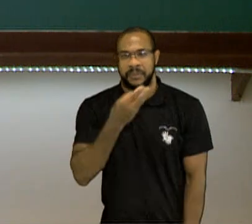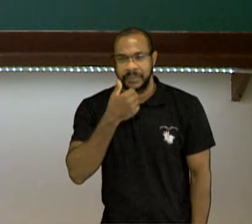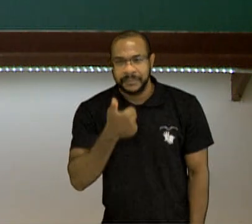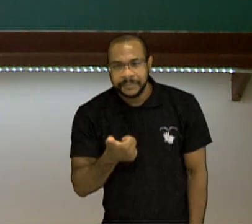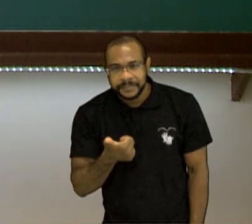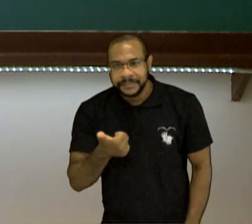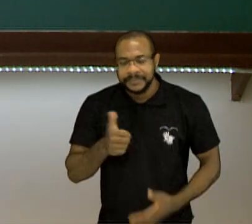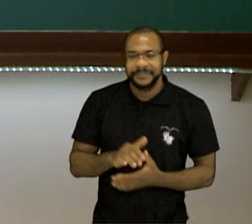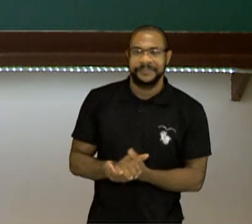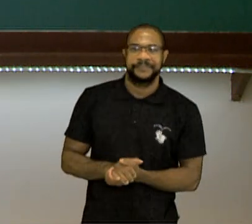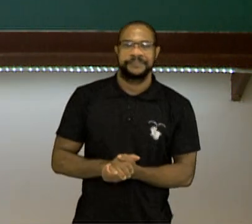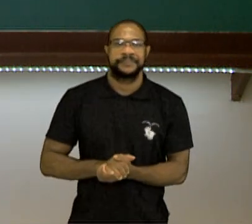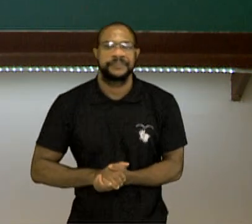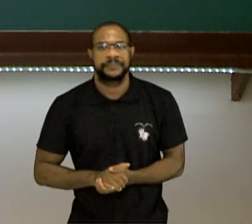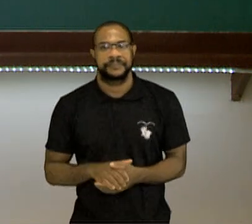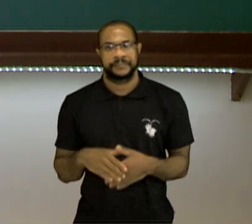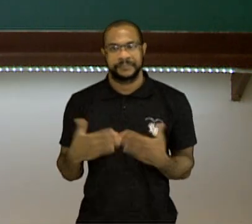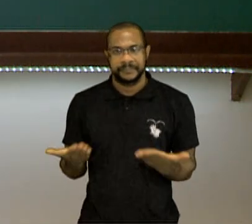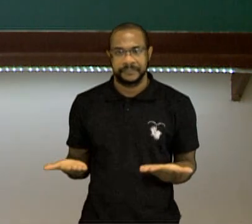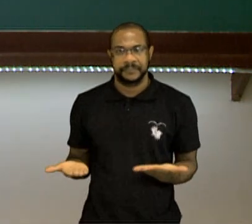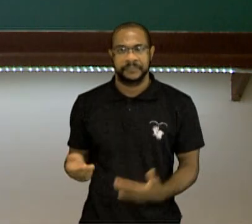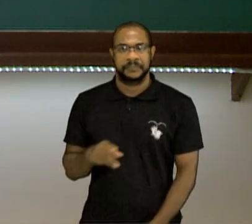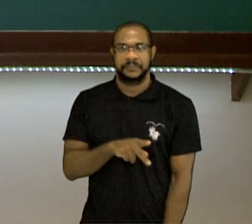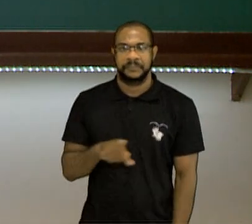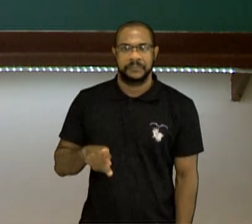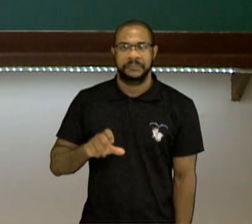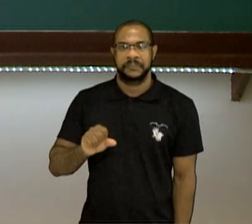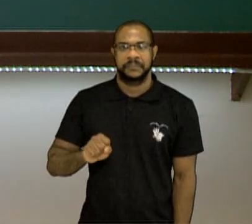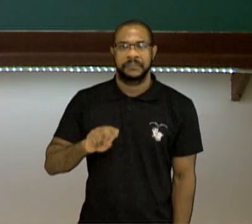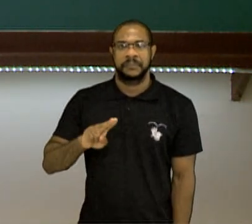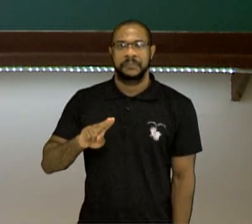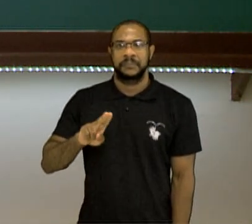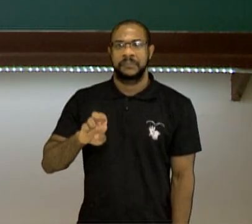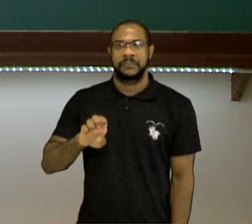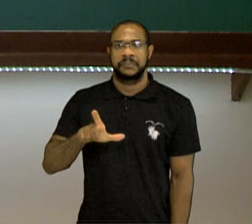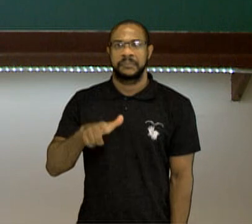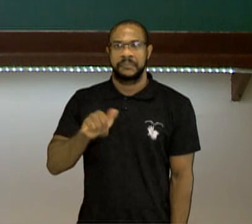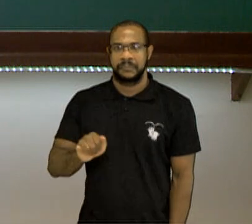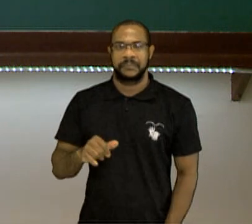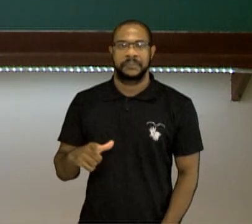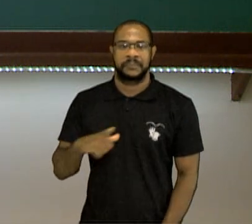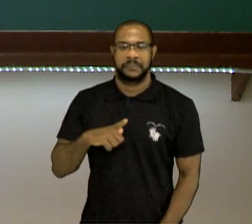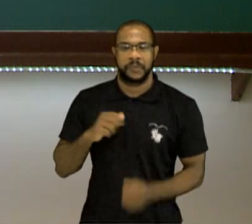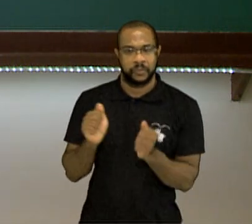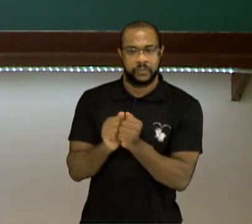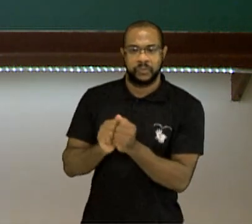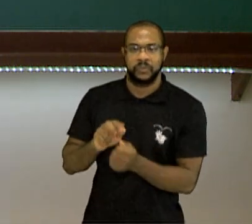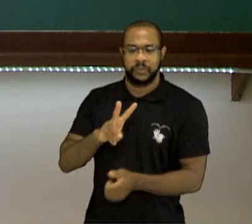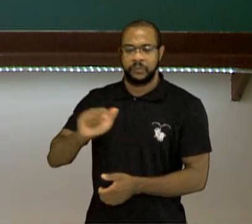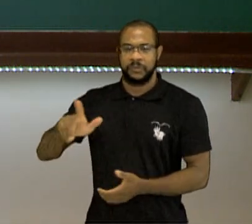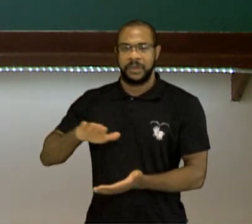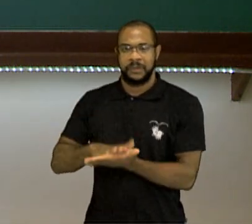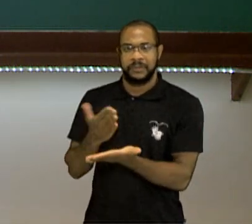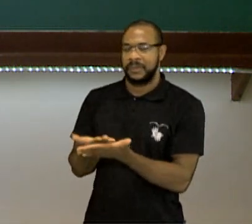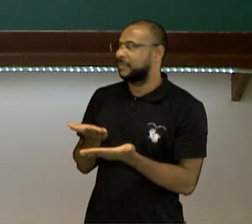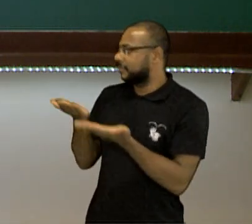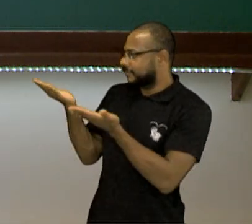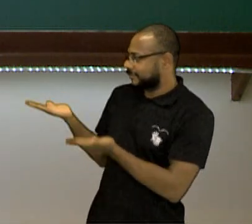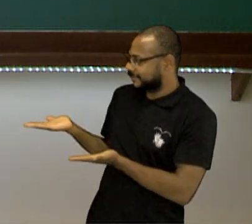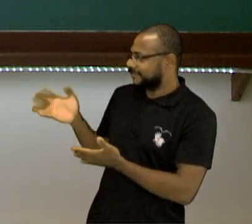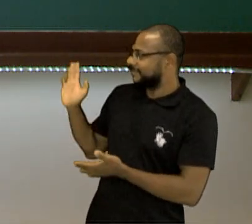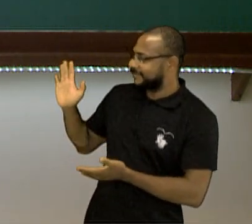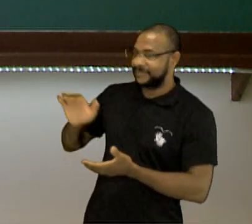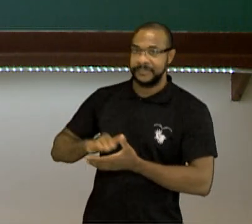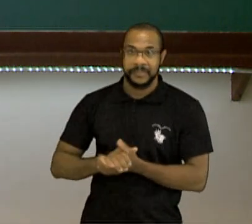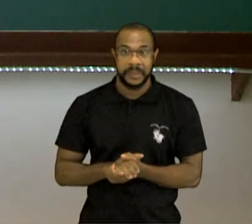Olá, estudante, tudo bem com você? Eu sou a professora Sueli, estou com o Val, tudo bem, Val? E